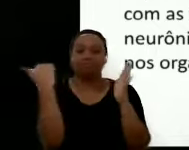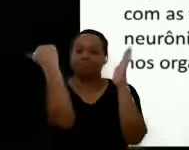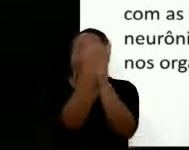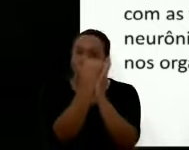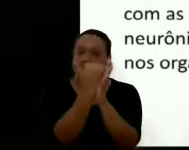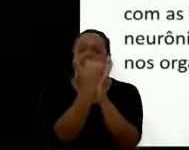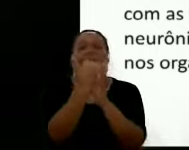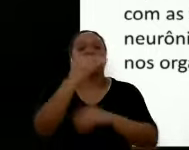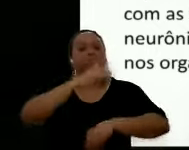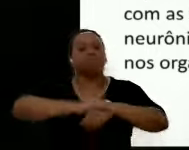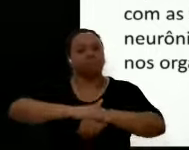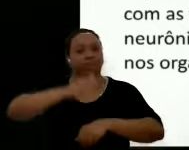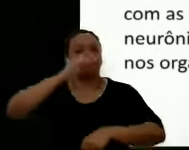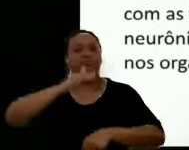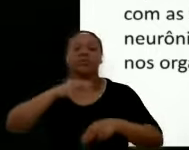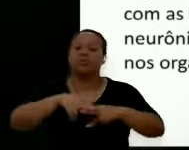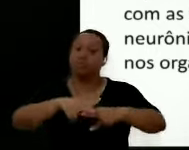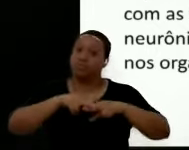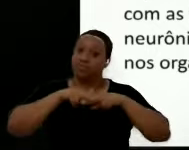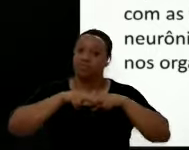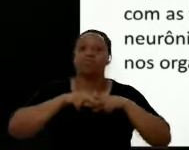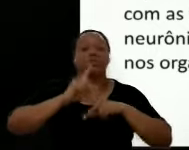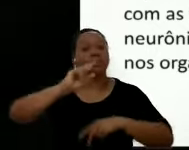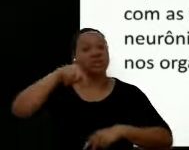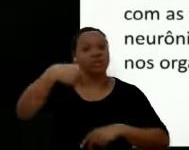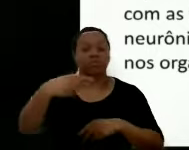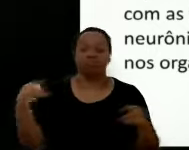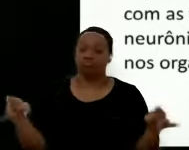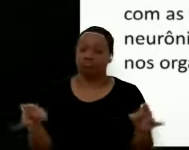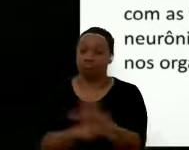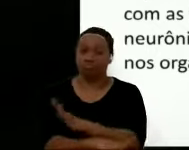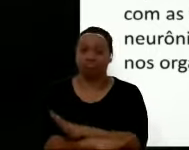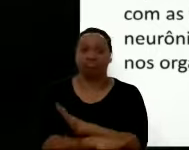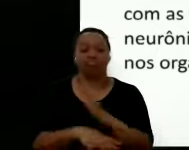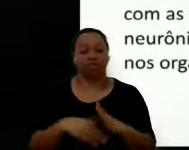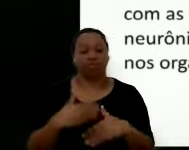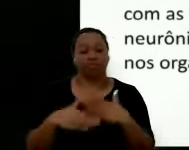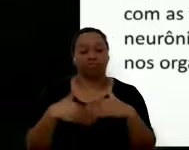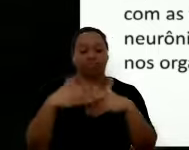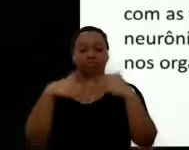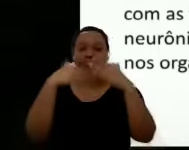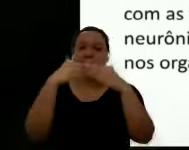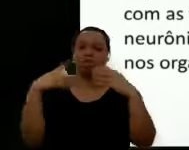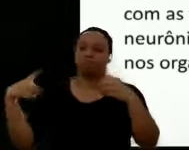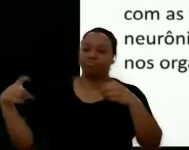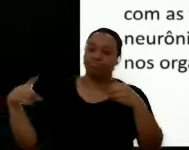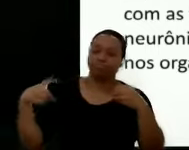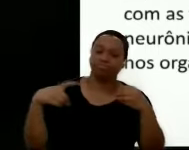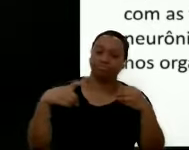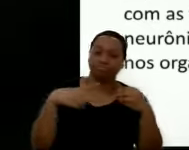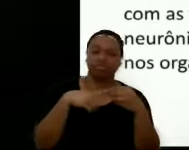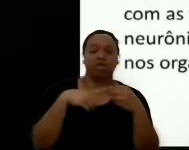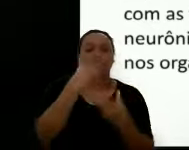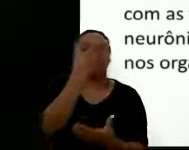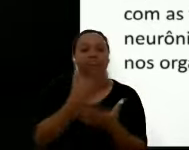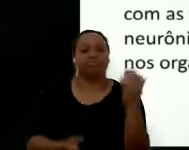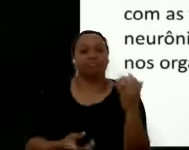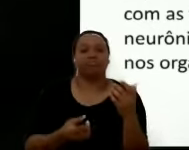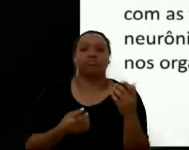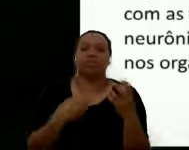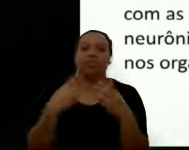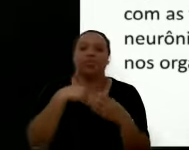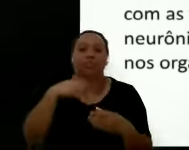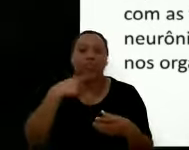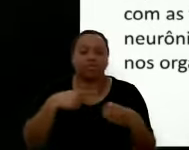embrião. Atinge alto grau de especialização. Por isso, depois de concluída a formação